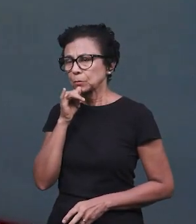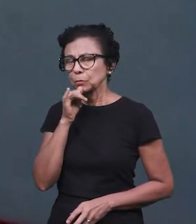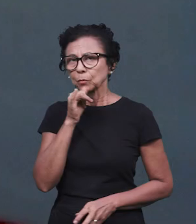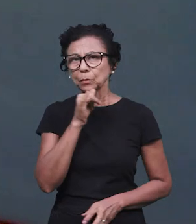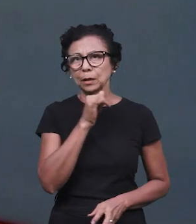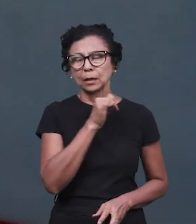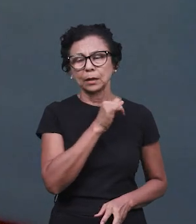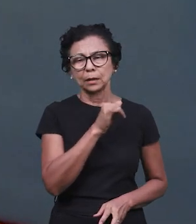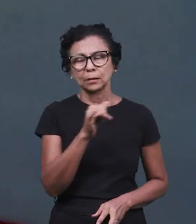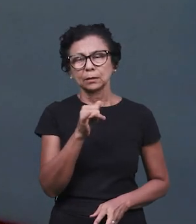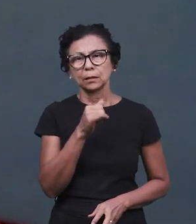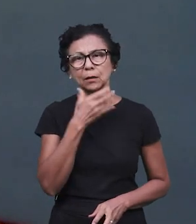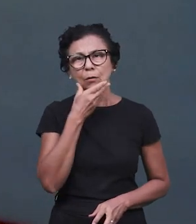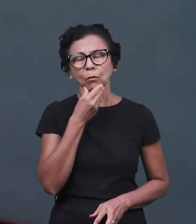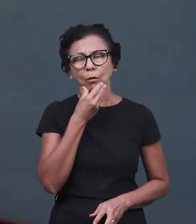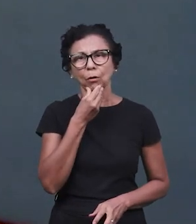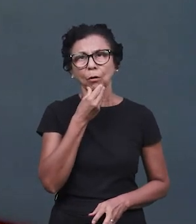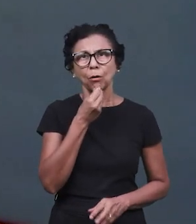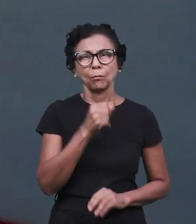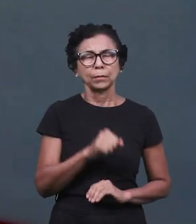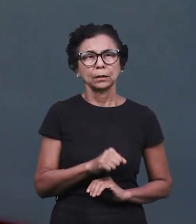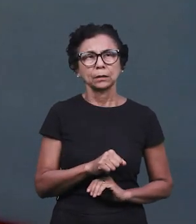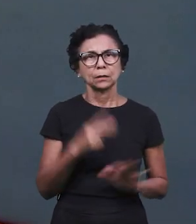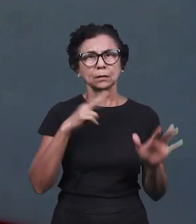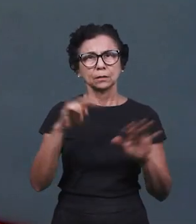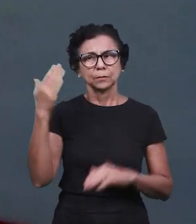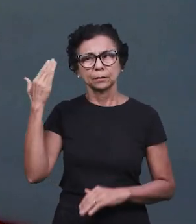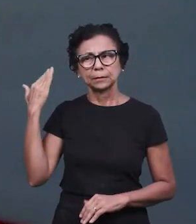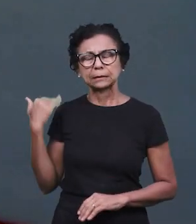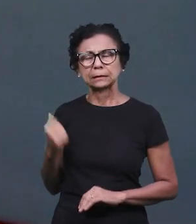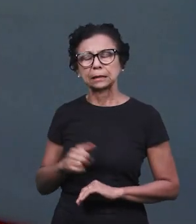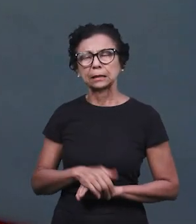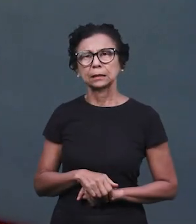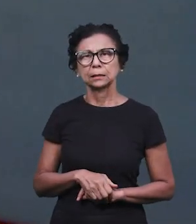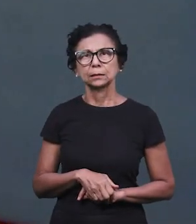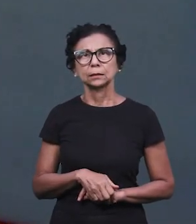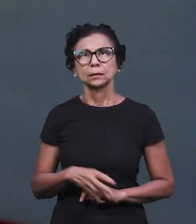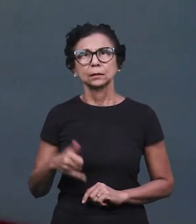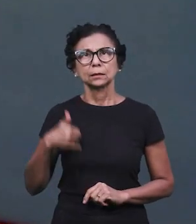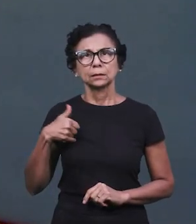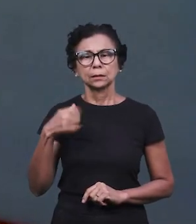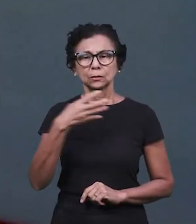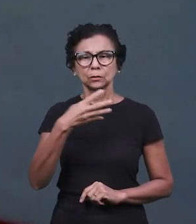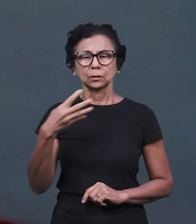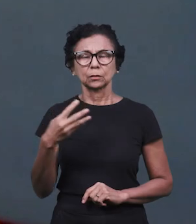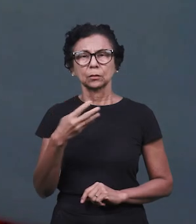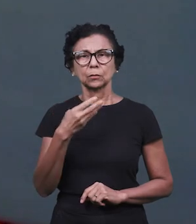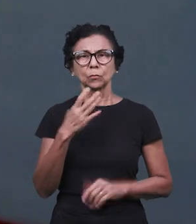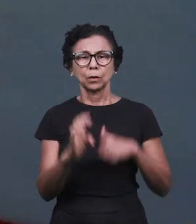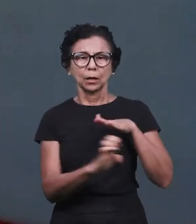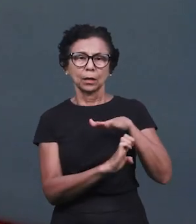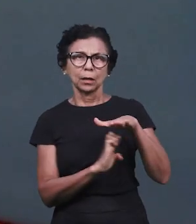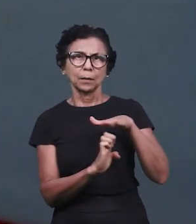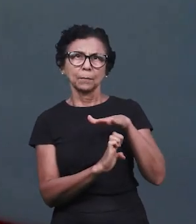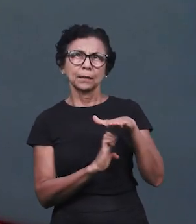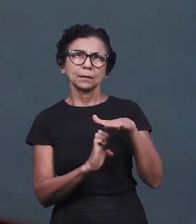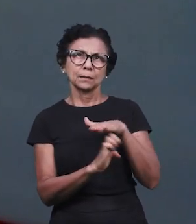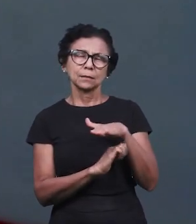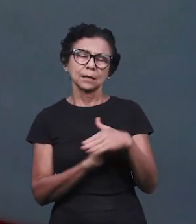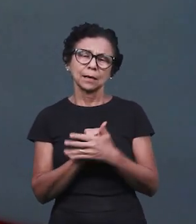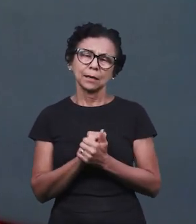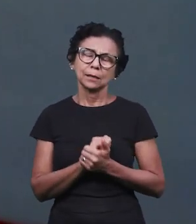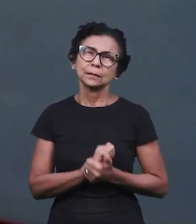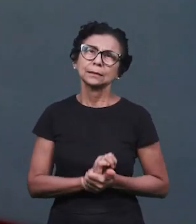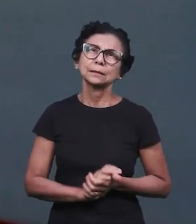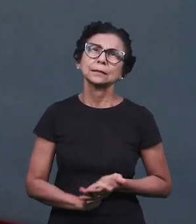homem. Semana passada mesmo eu peguei um paciente de 44 anos, empresário, que vem lutando com a vida